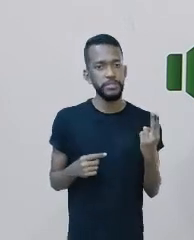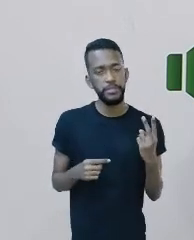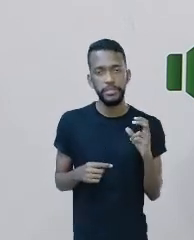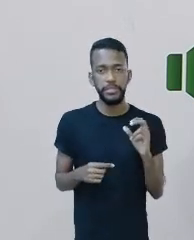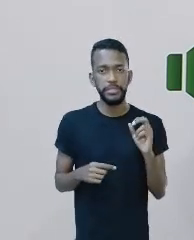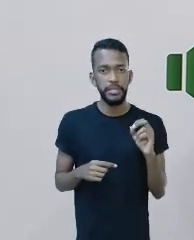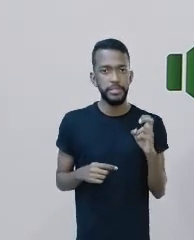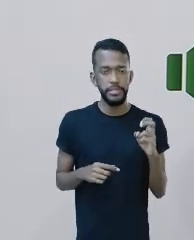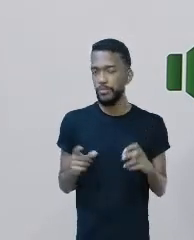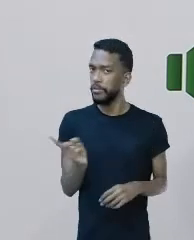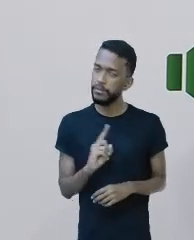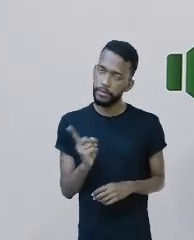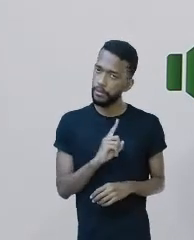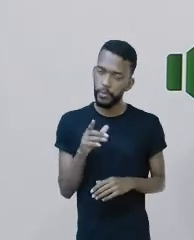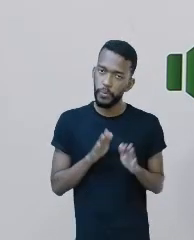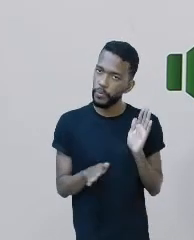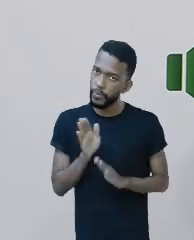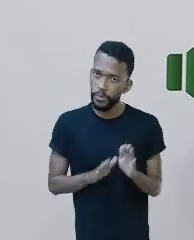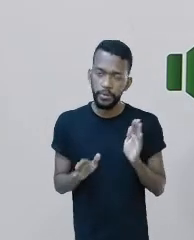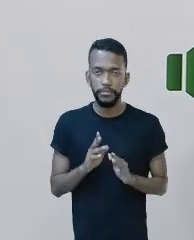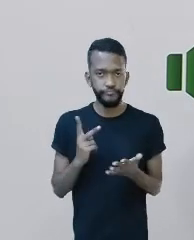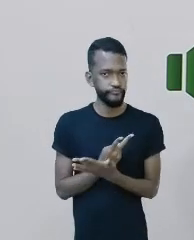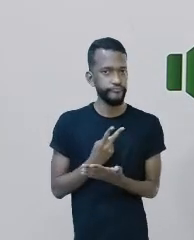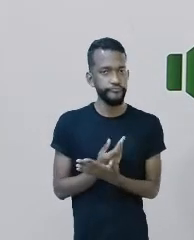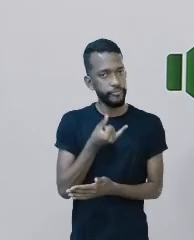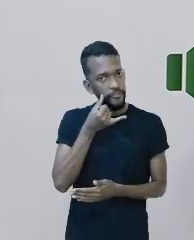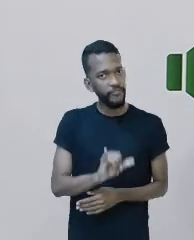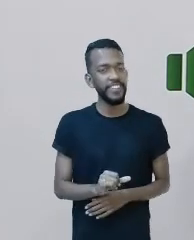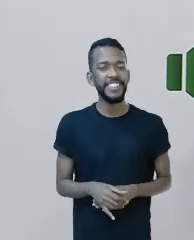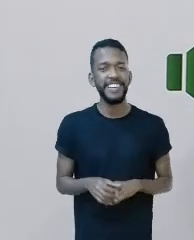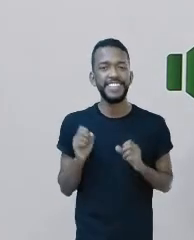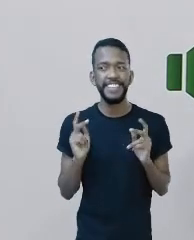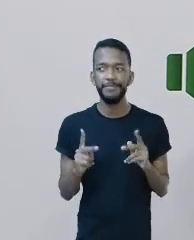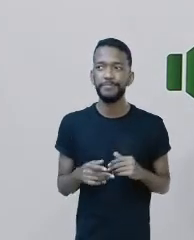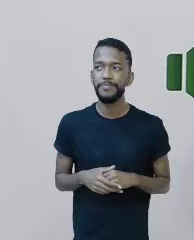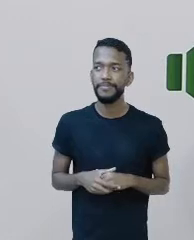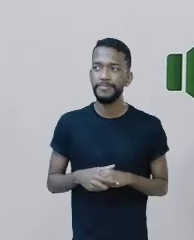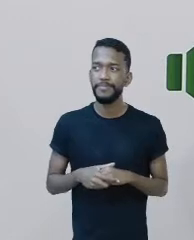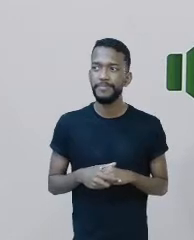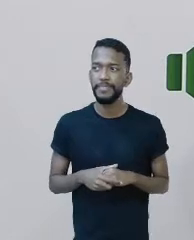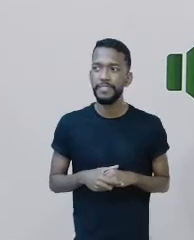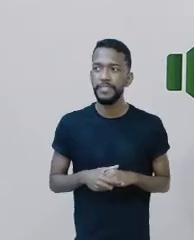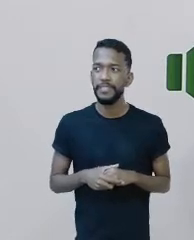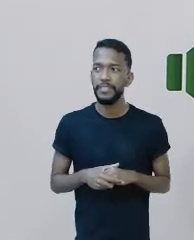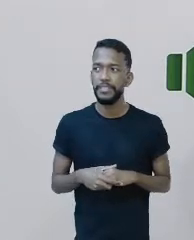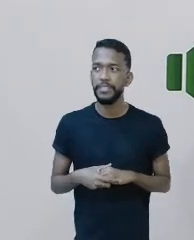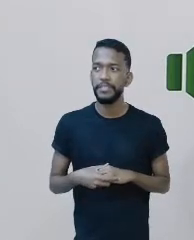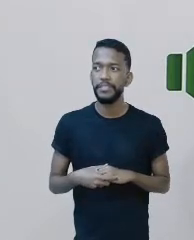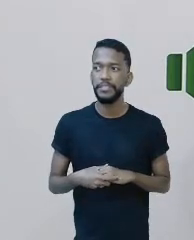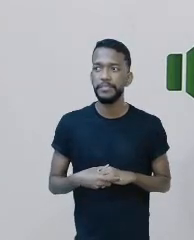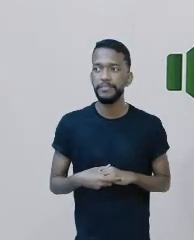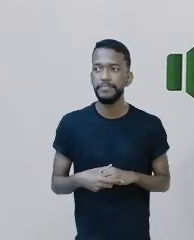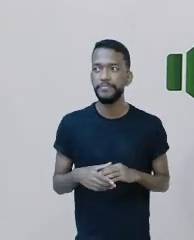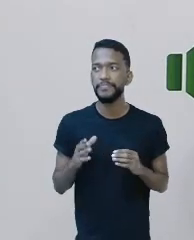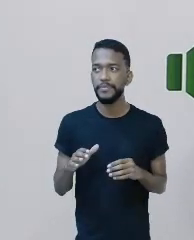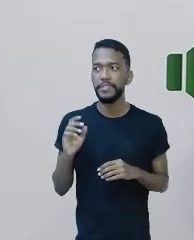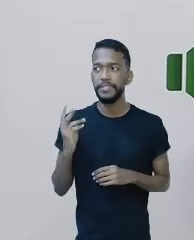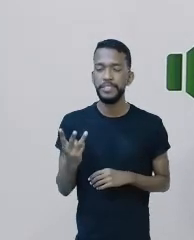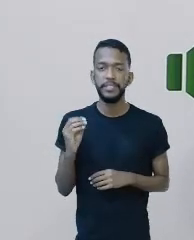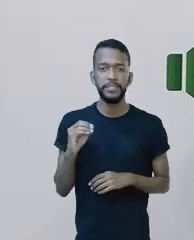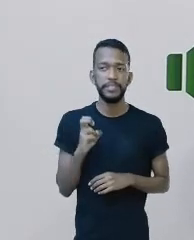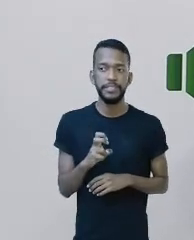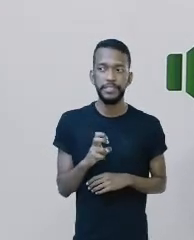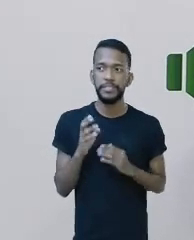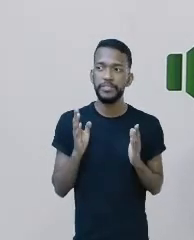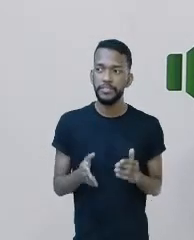0,5. Cuidado para não representar de forma errada, tá bom? E aí, ó,